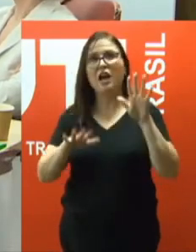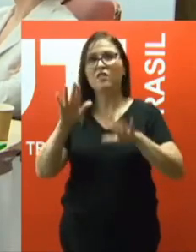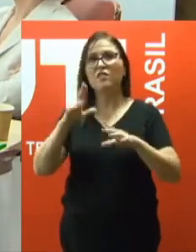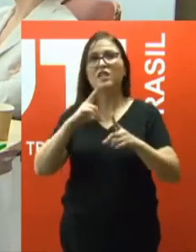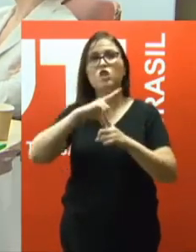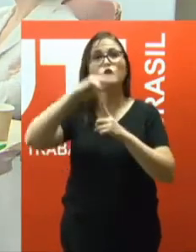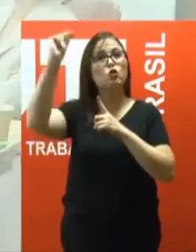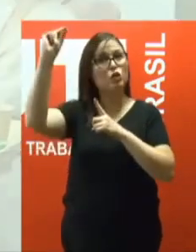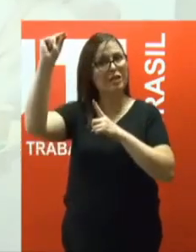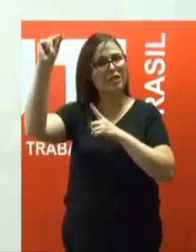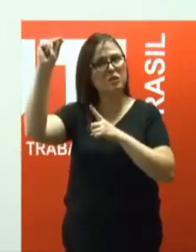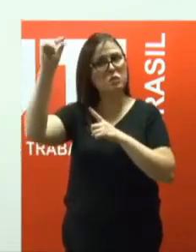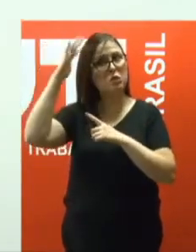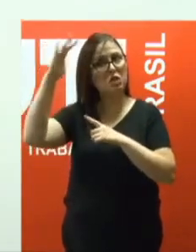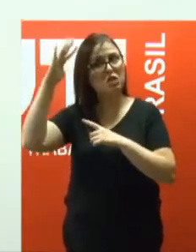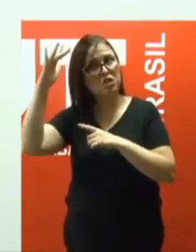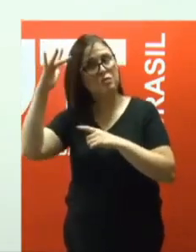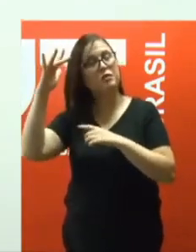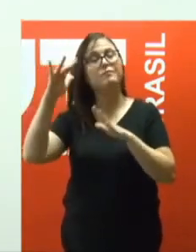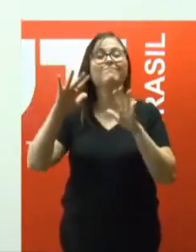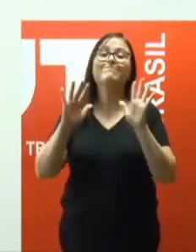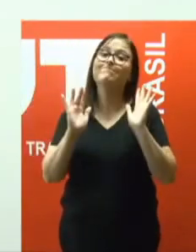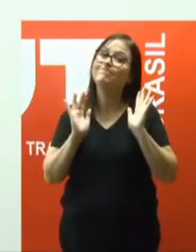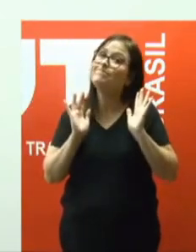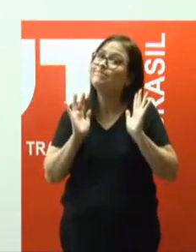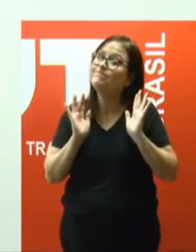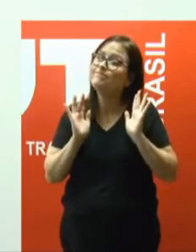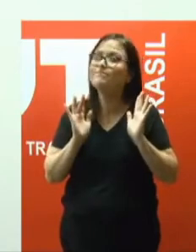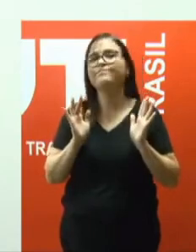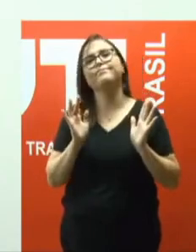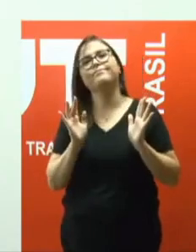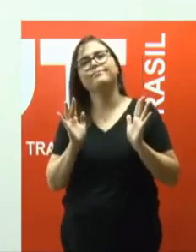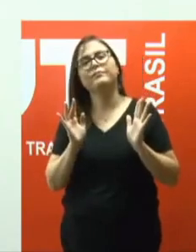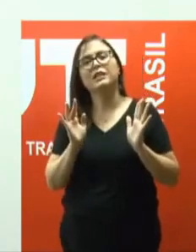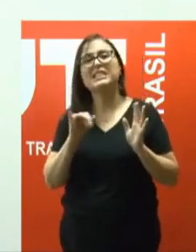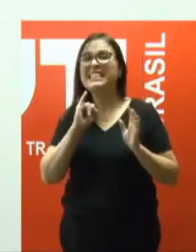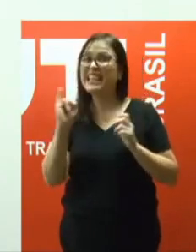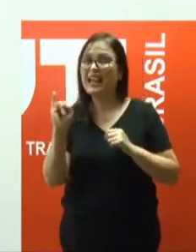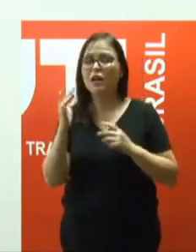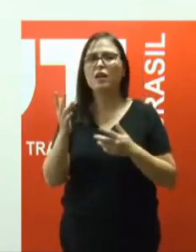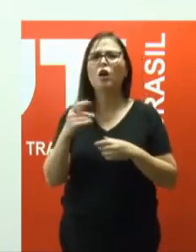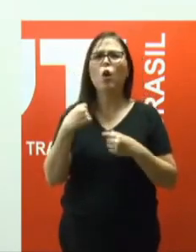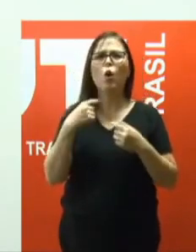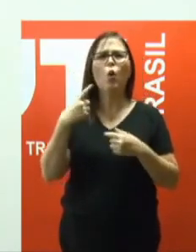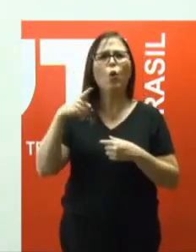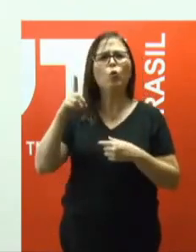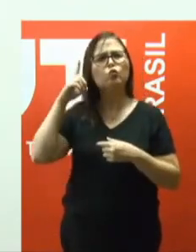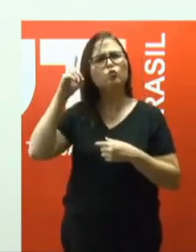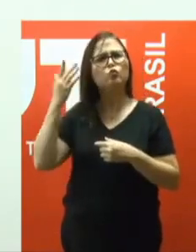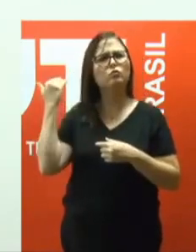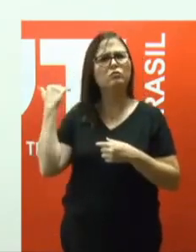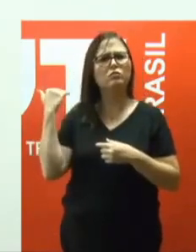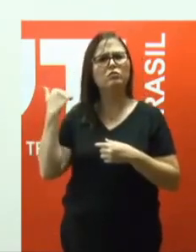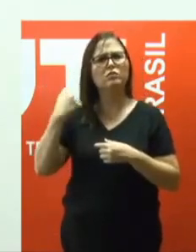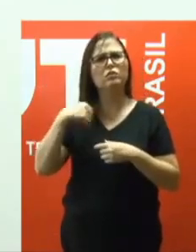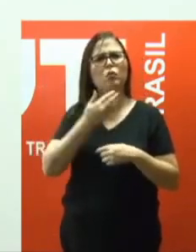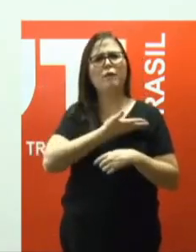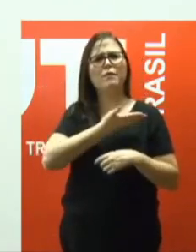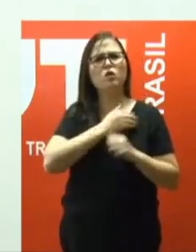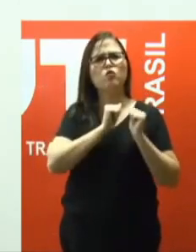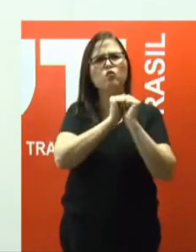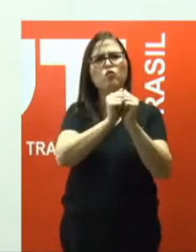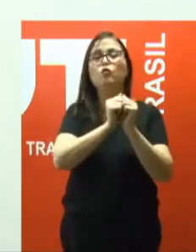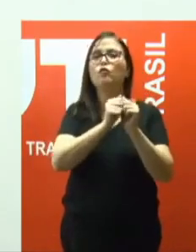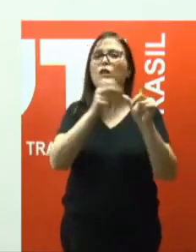imagina. Um dia desse eu tinha dois companheiros importantes que a gente estava numa reunião eles saíram para fazer uma live, aí nós fomos